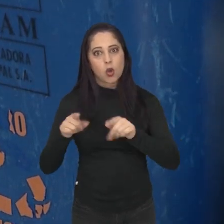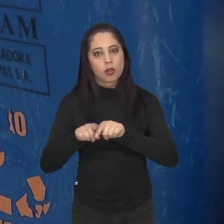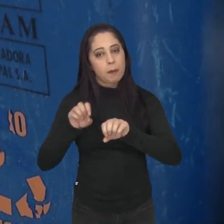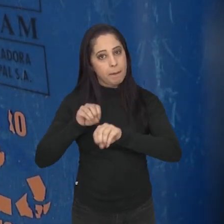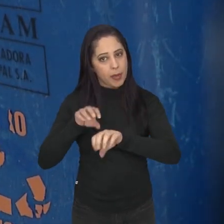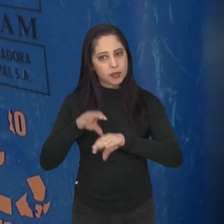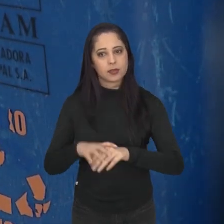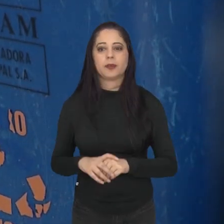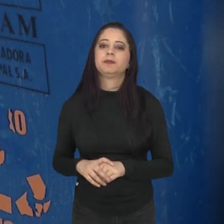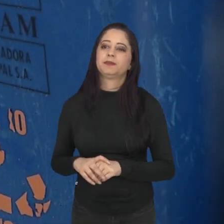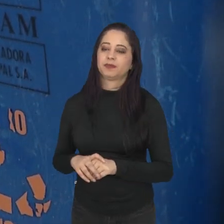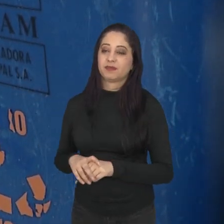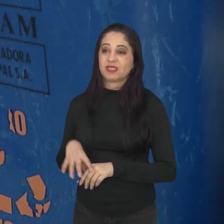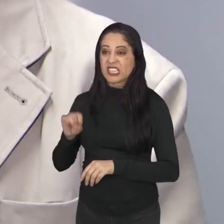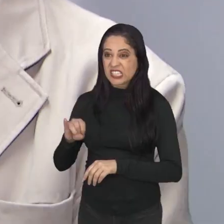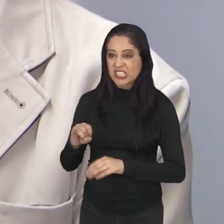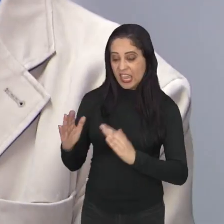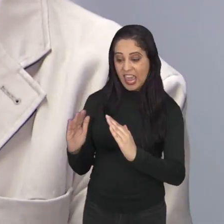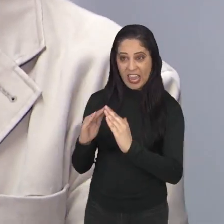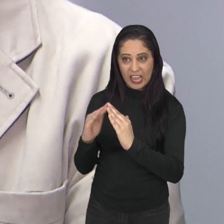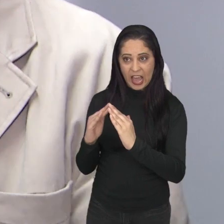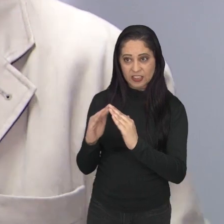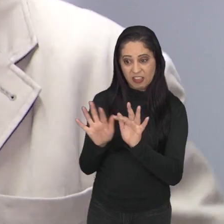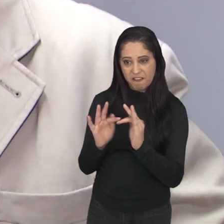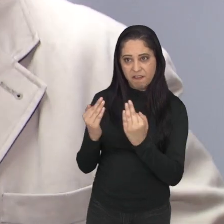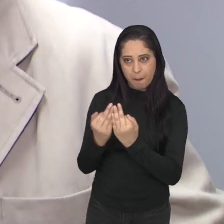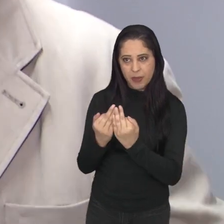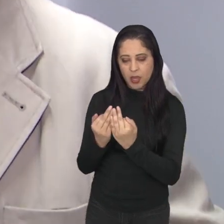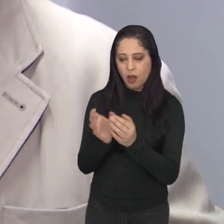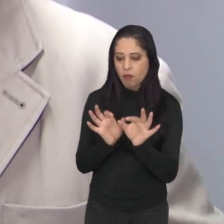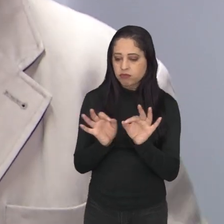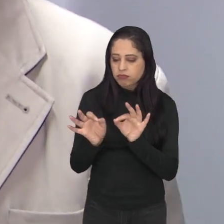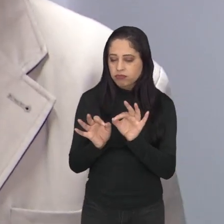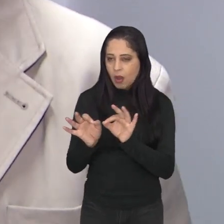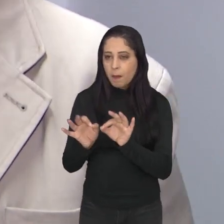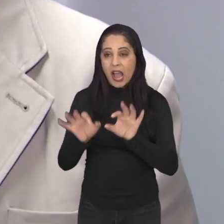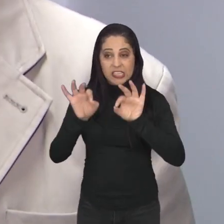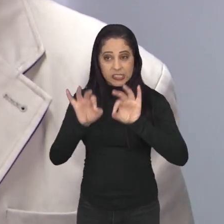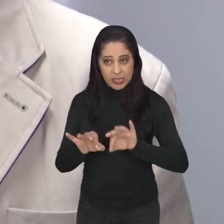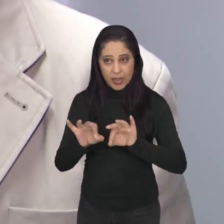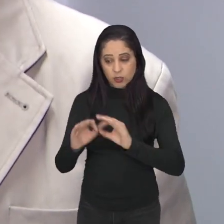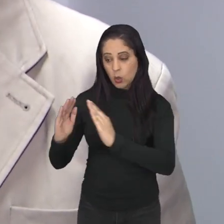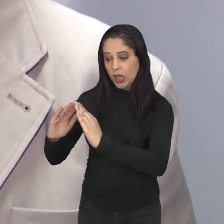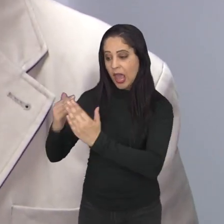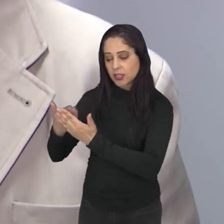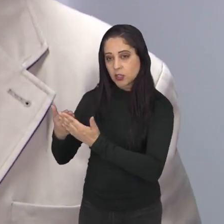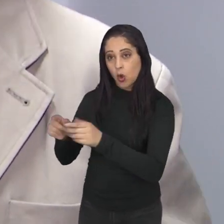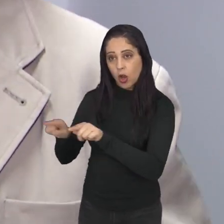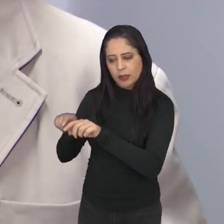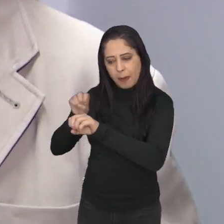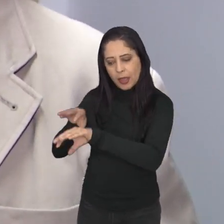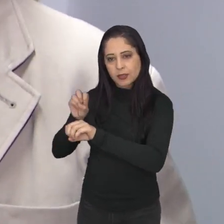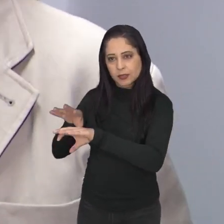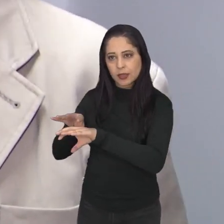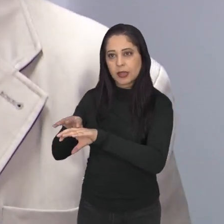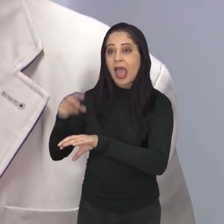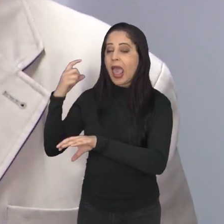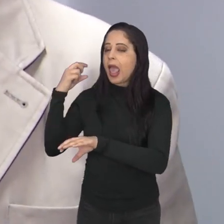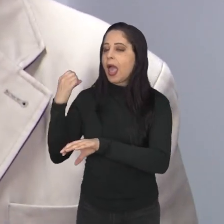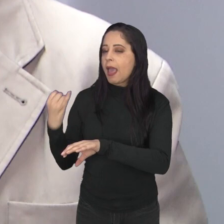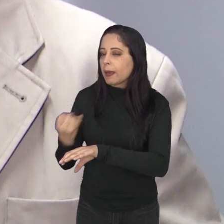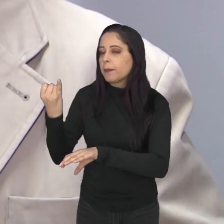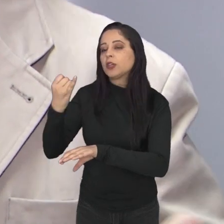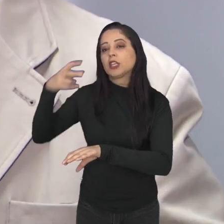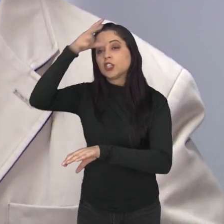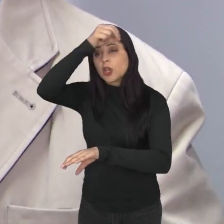que as escolas podem proporcionar você faz dentro da sua casa a escola também né aquele complemento da educação e é muito importante que a